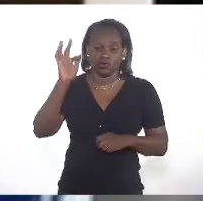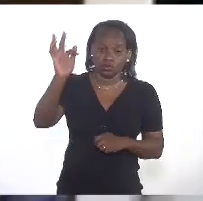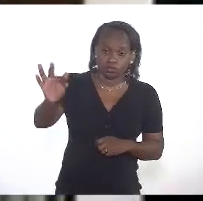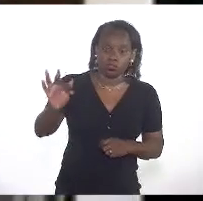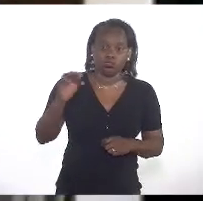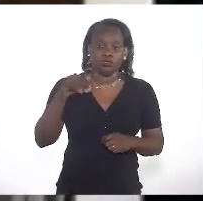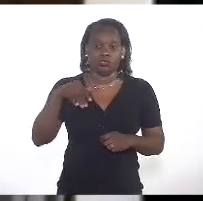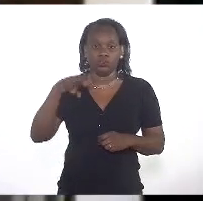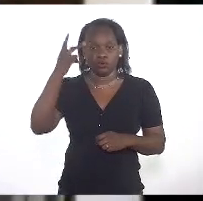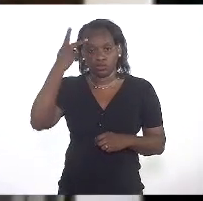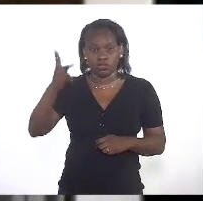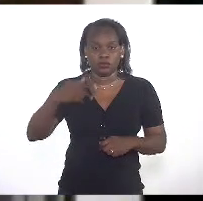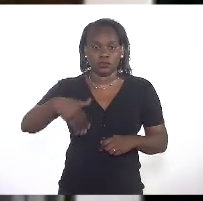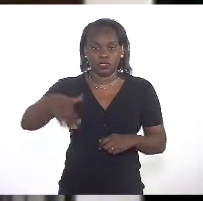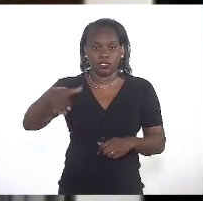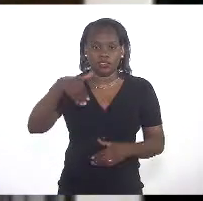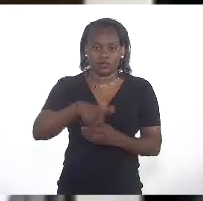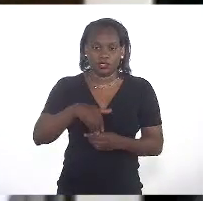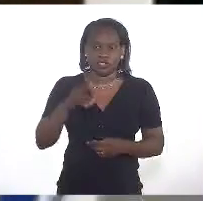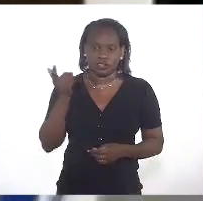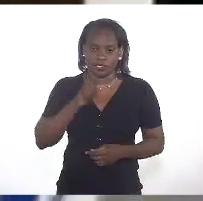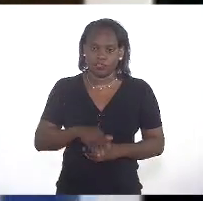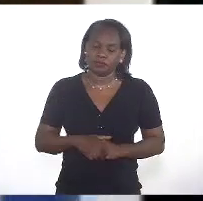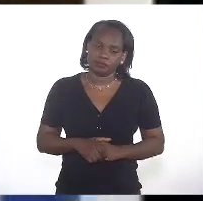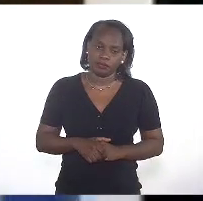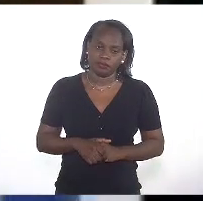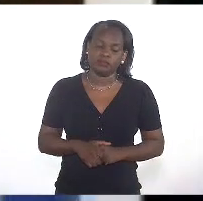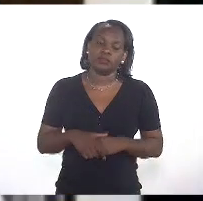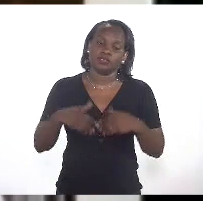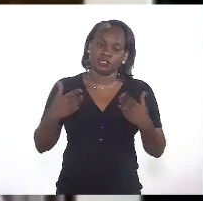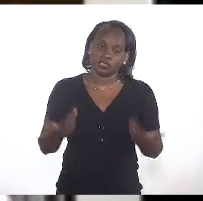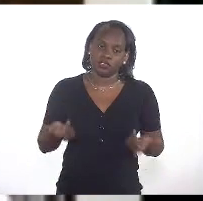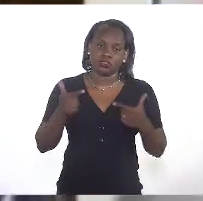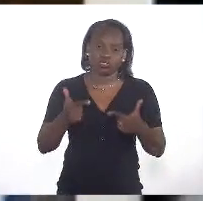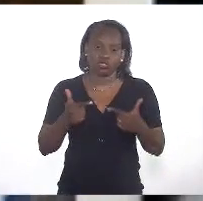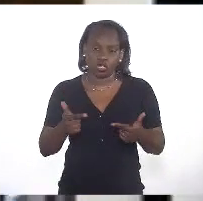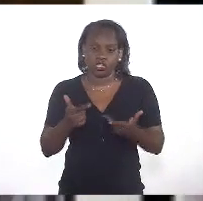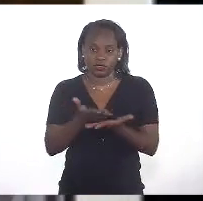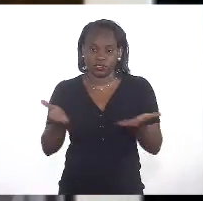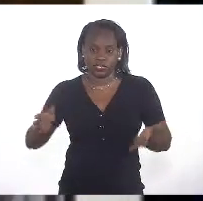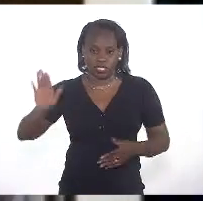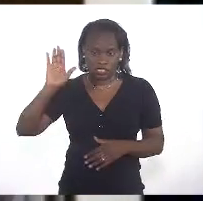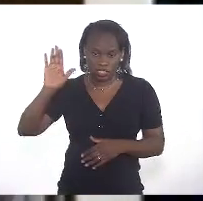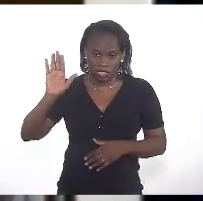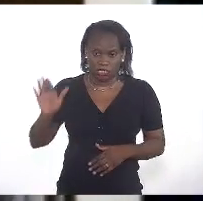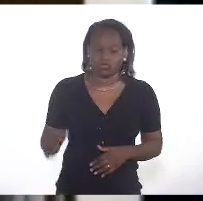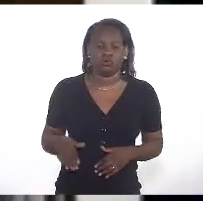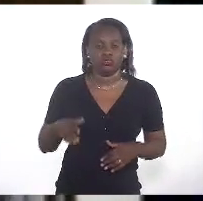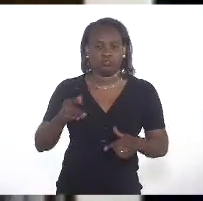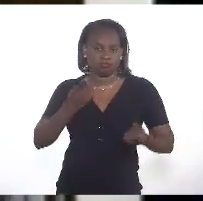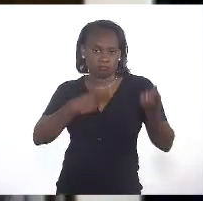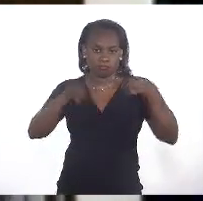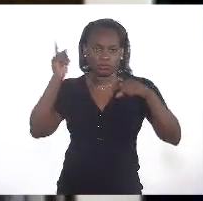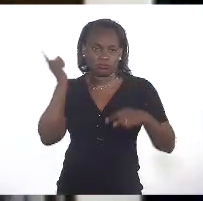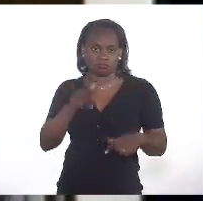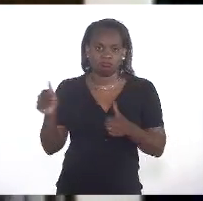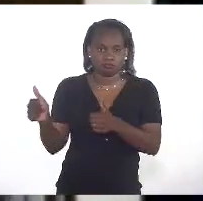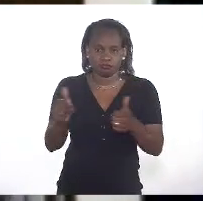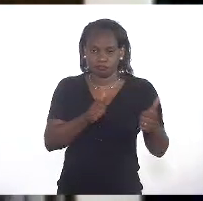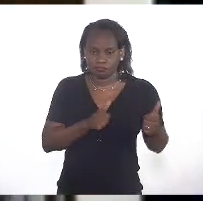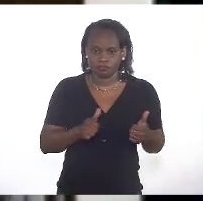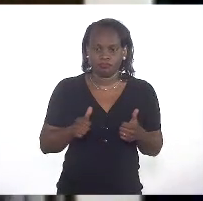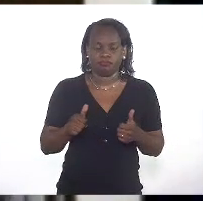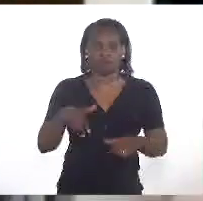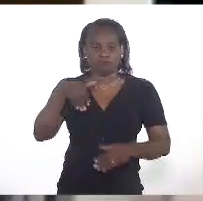em relação ao que ficado aí. Então, sorte para os candidatos, sucesso aí nos